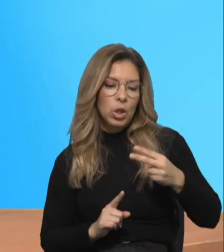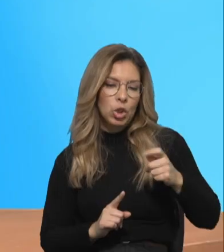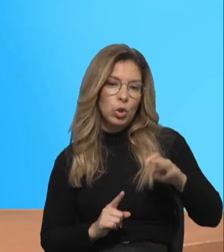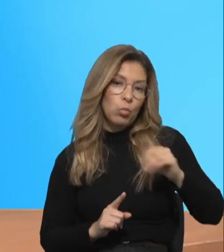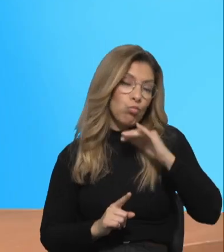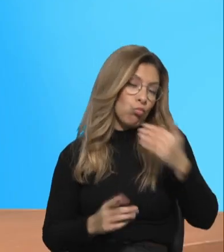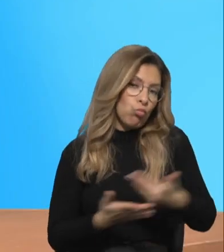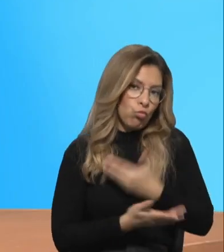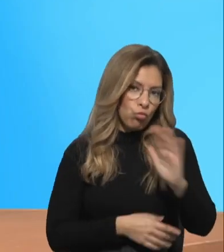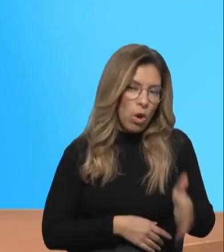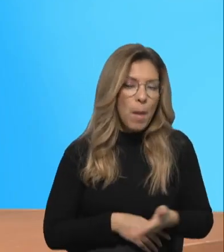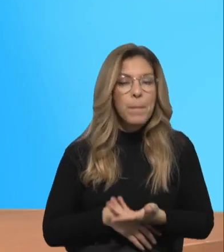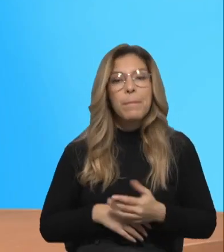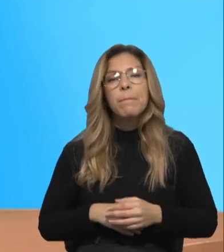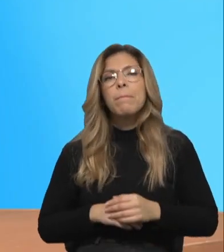dois jovens